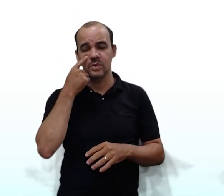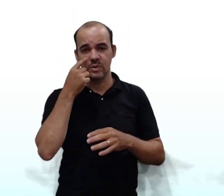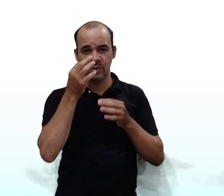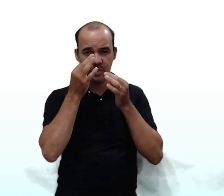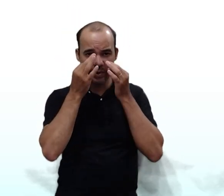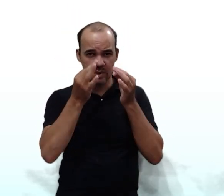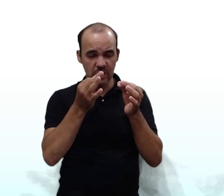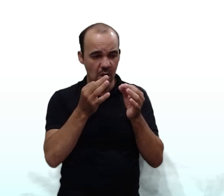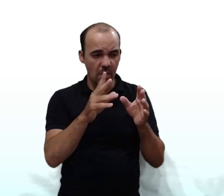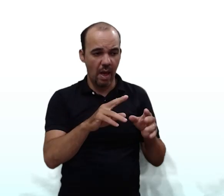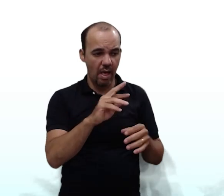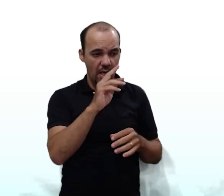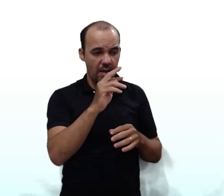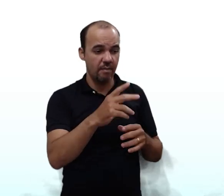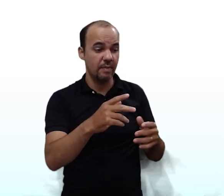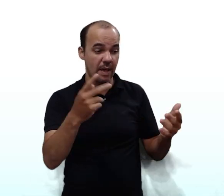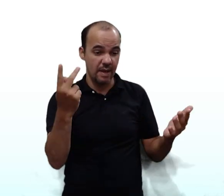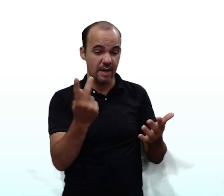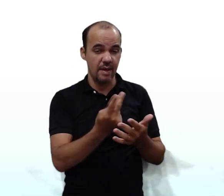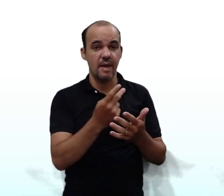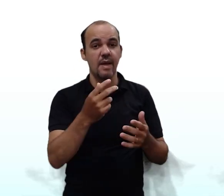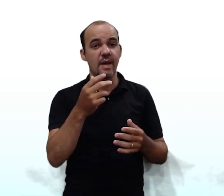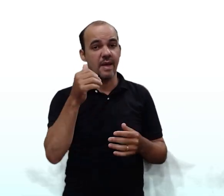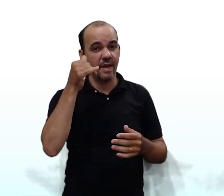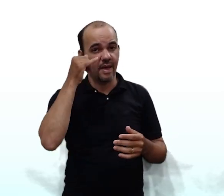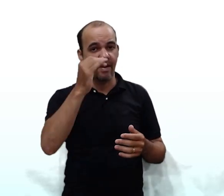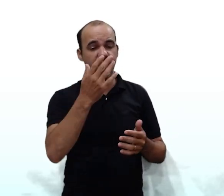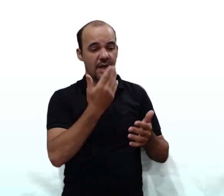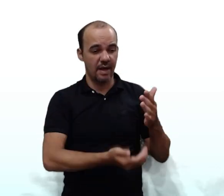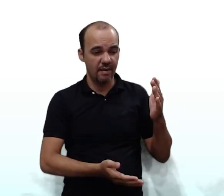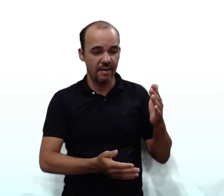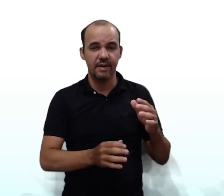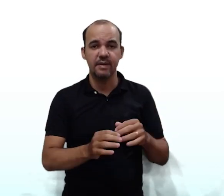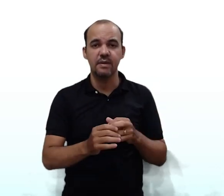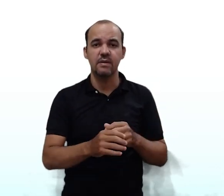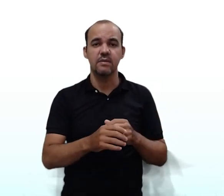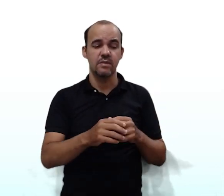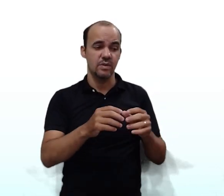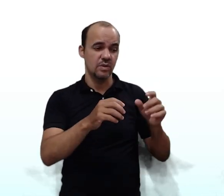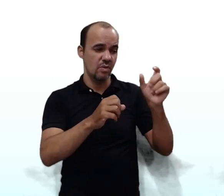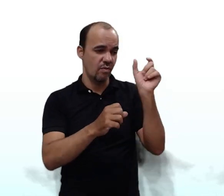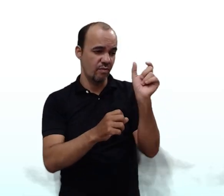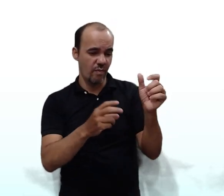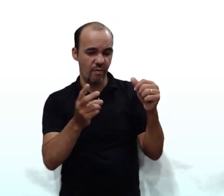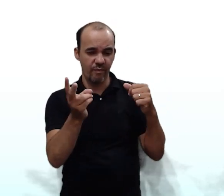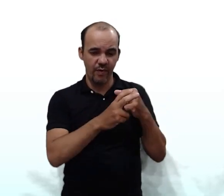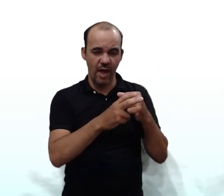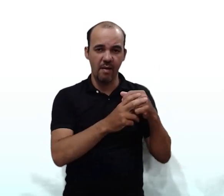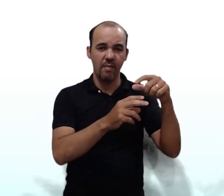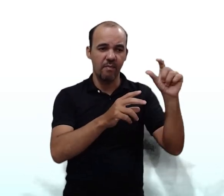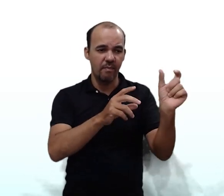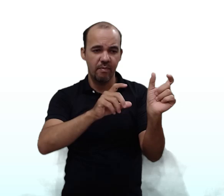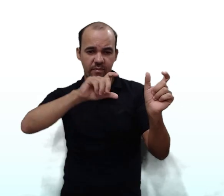para não cair em pegadinhas na hora da tua prova. Se o verbo estiver acompanhando essa partícula, ele está funcionando ali como uma